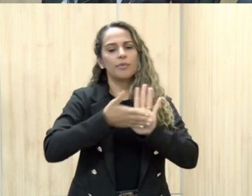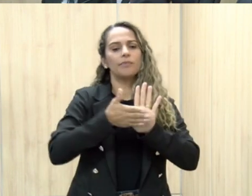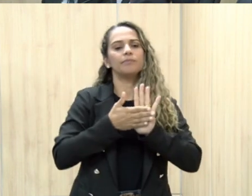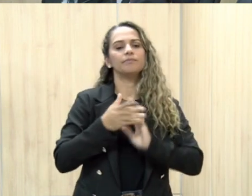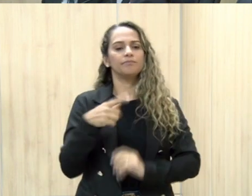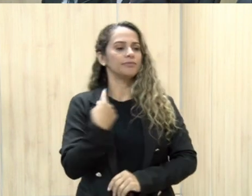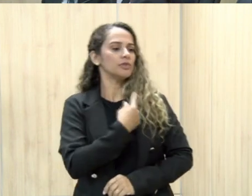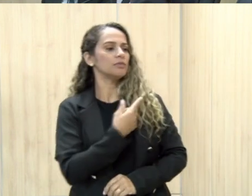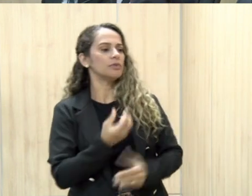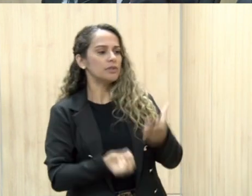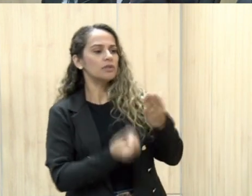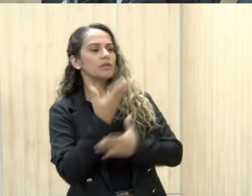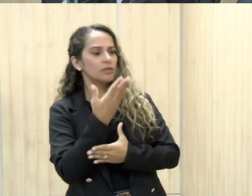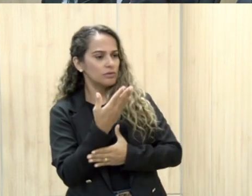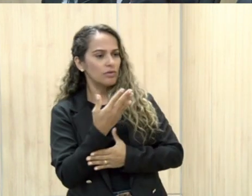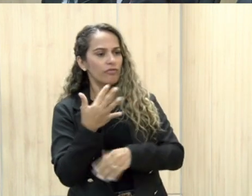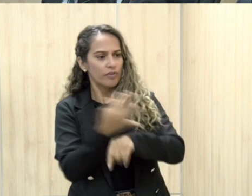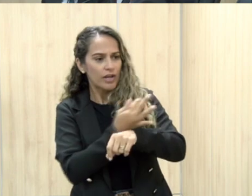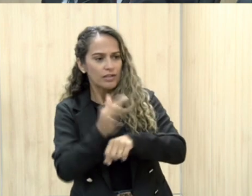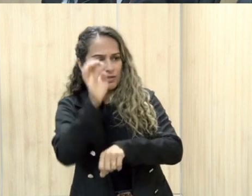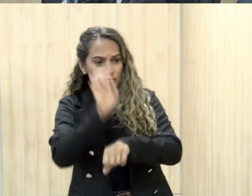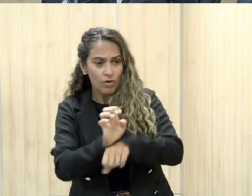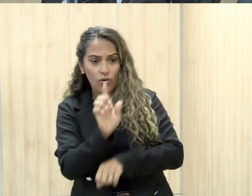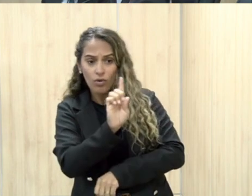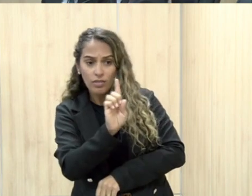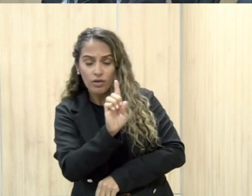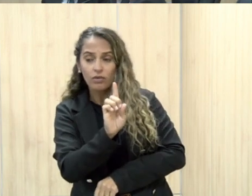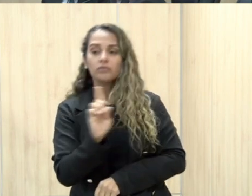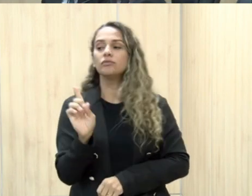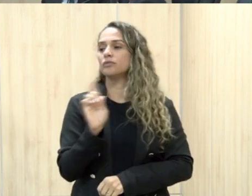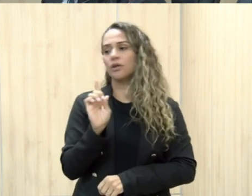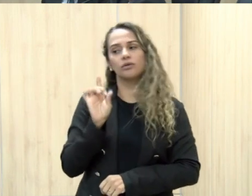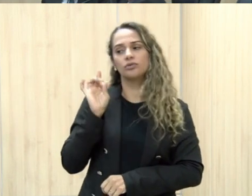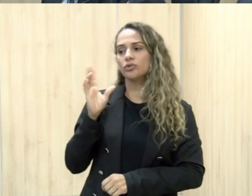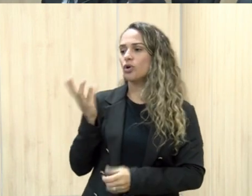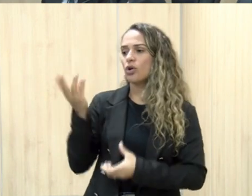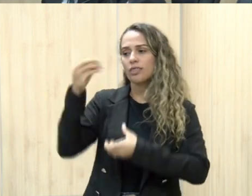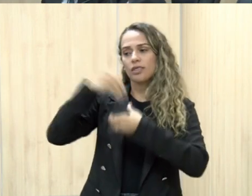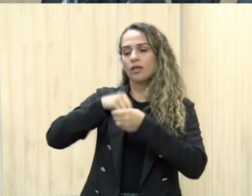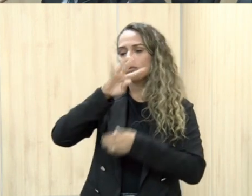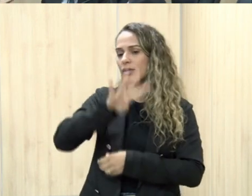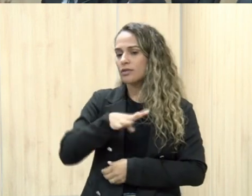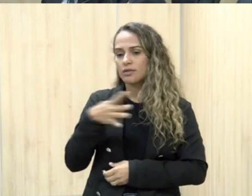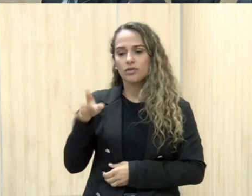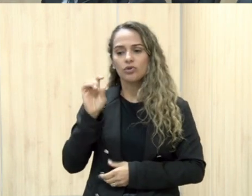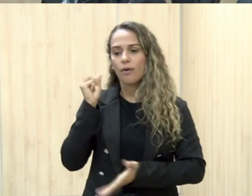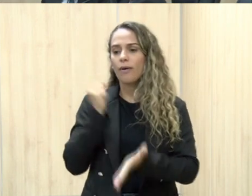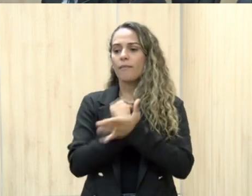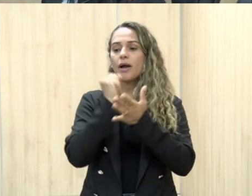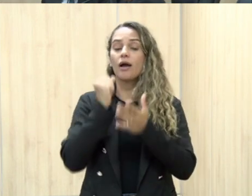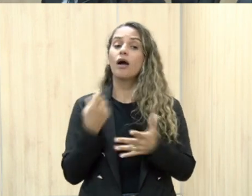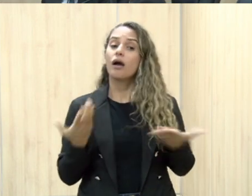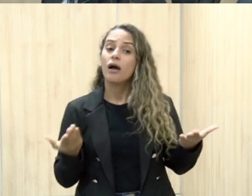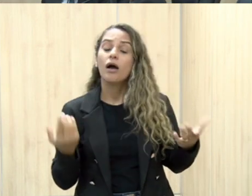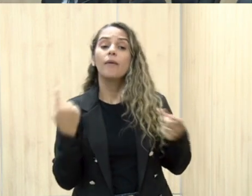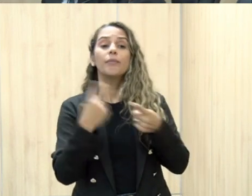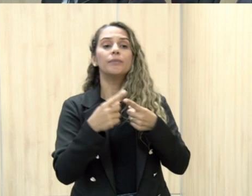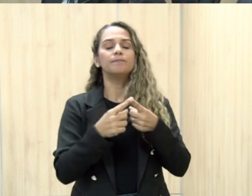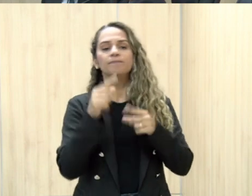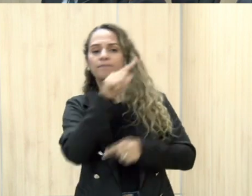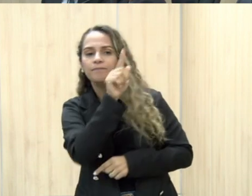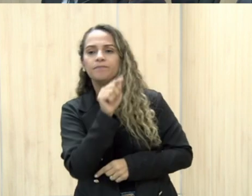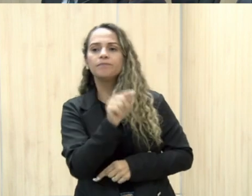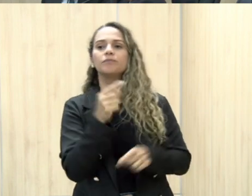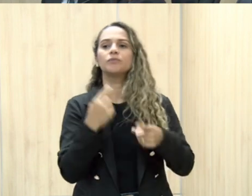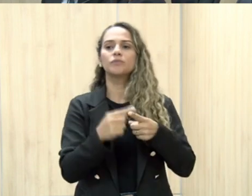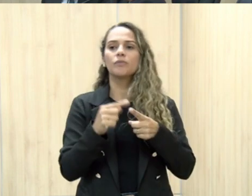proposta aqui nós estamos criando um feriado estadual ou não não né só isso eu sei mas eu fiz essa questão e deixar bem claro